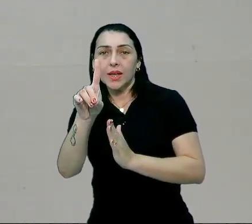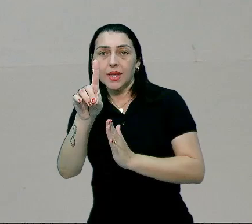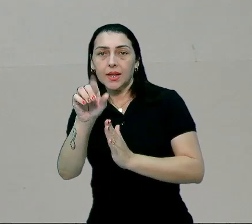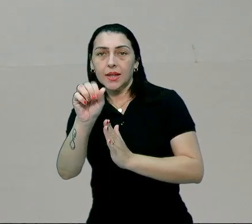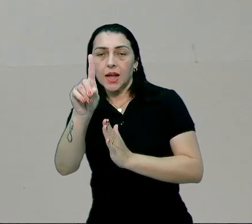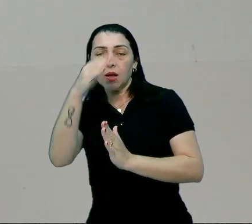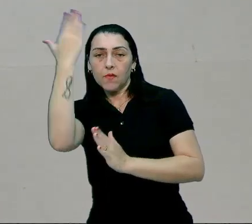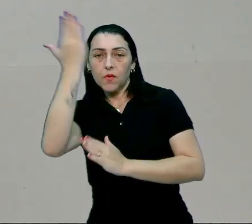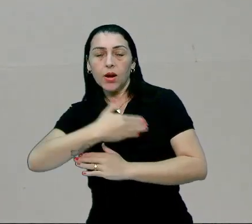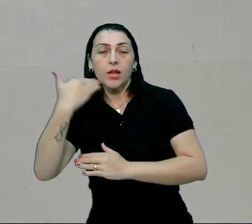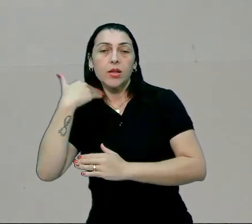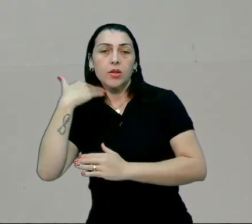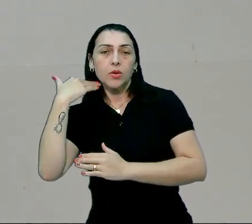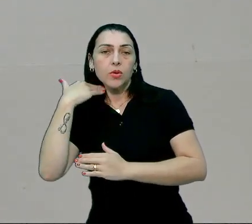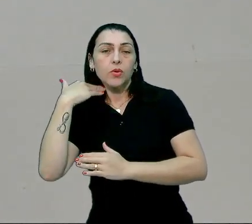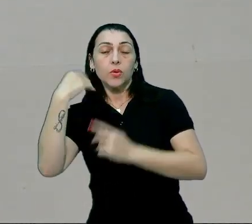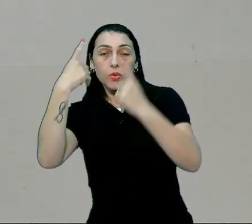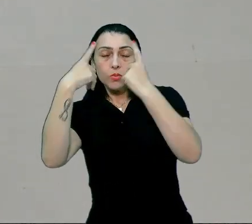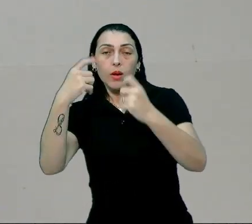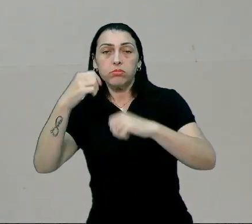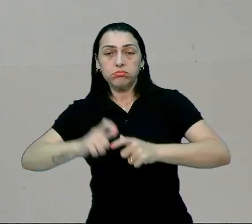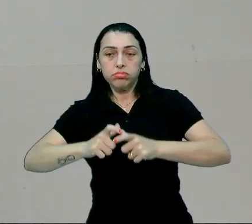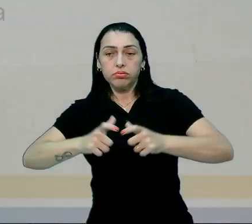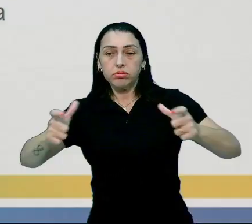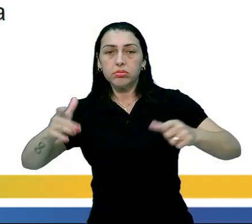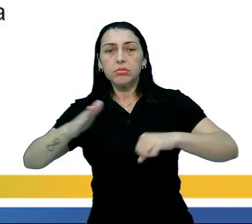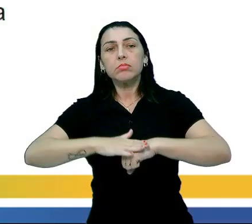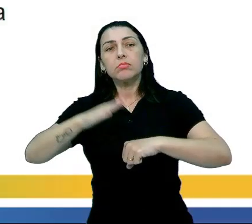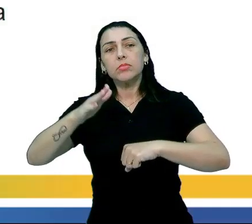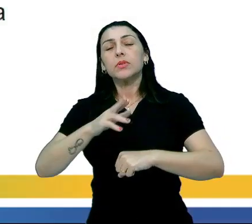violência nos bancos está aumentando cada dia mais.